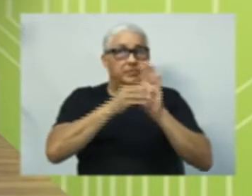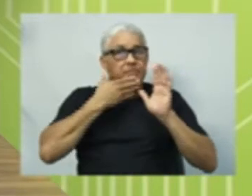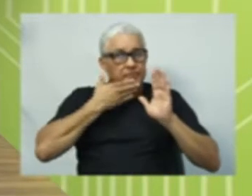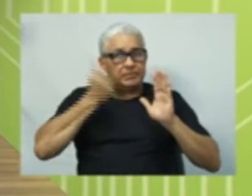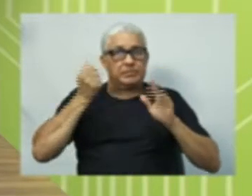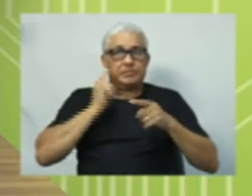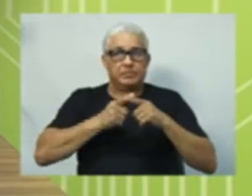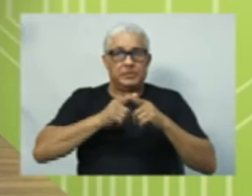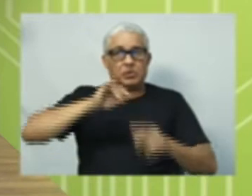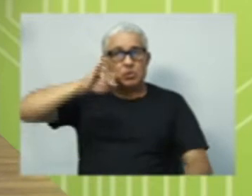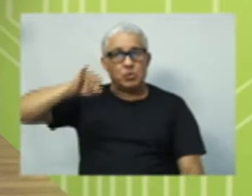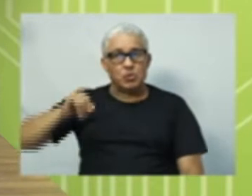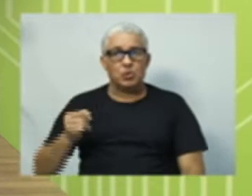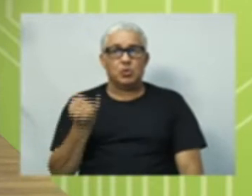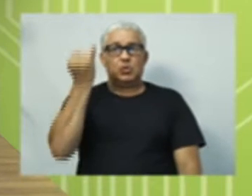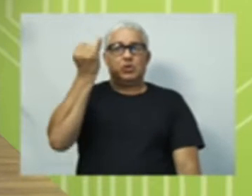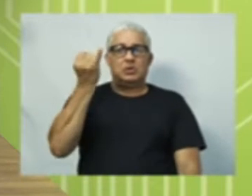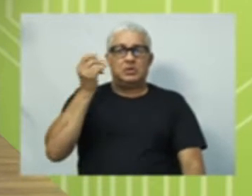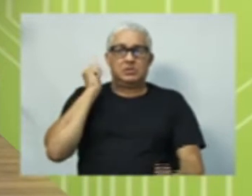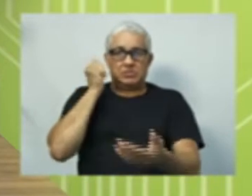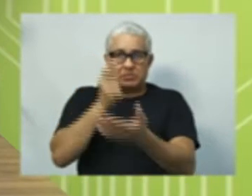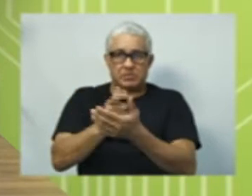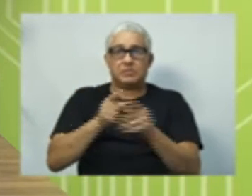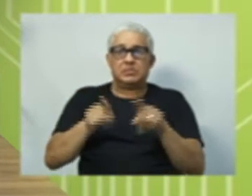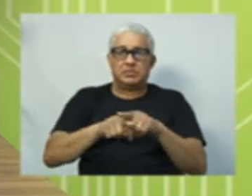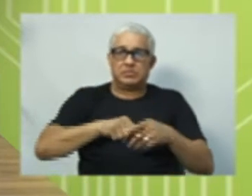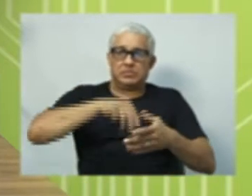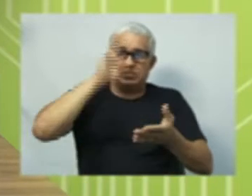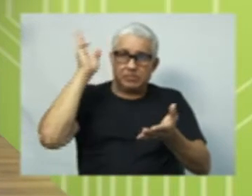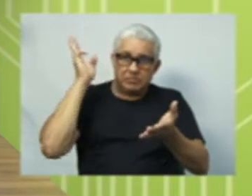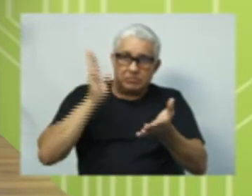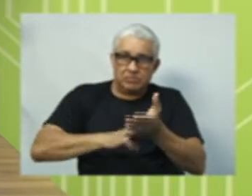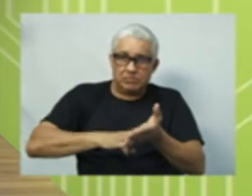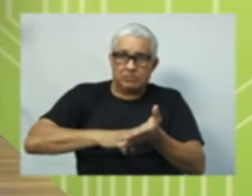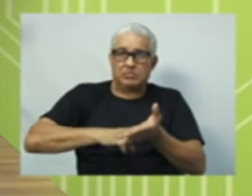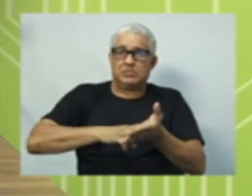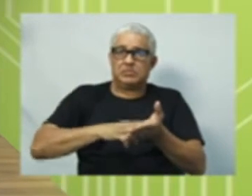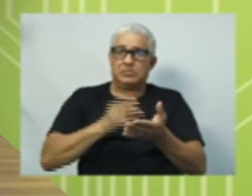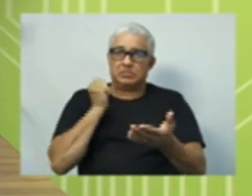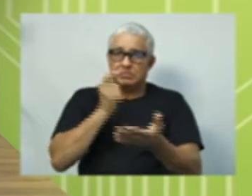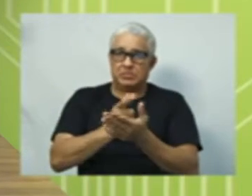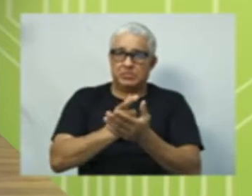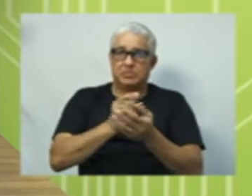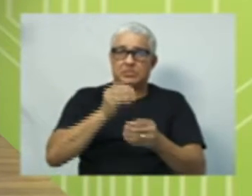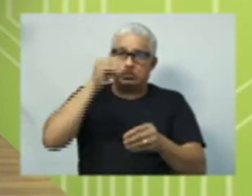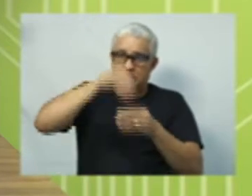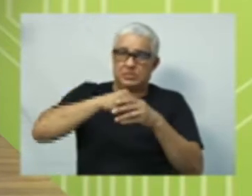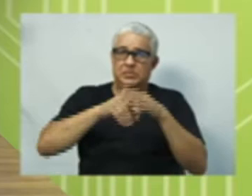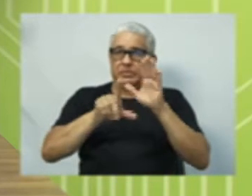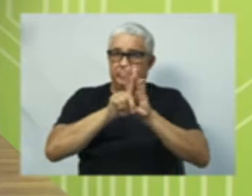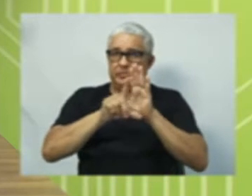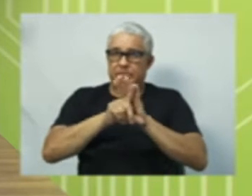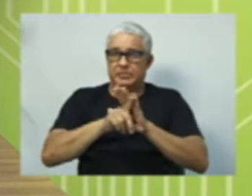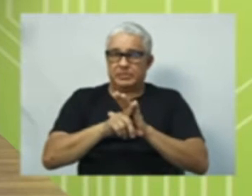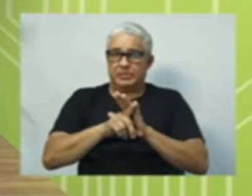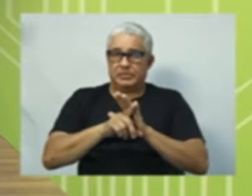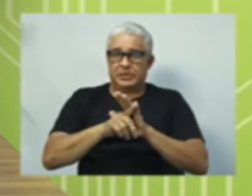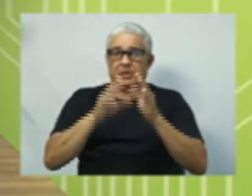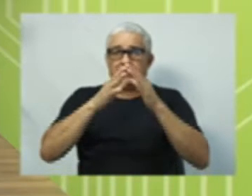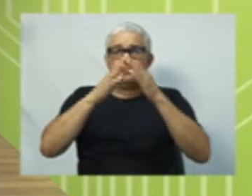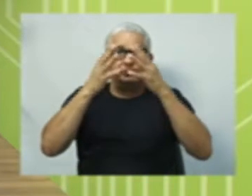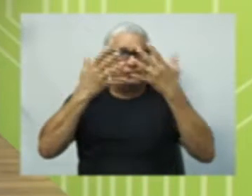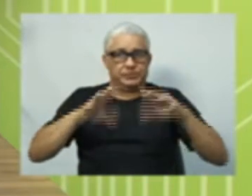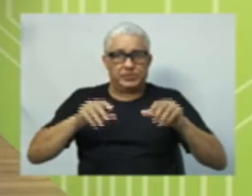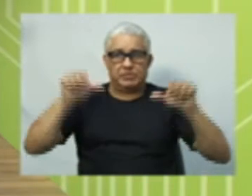os juros que você paga, as multas que você paga em cima da ilegalidade, acaba se tornando um prejuízo